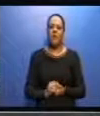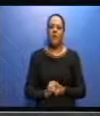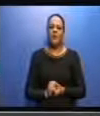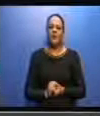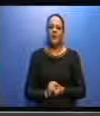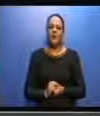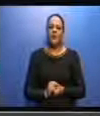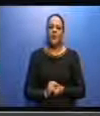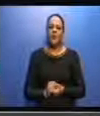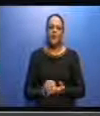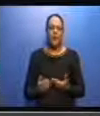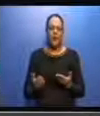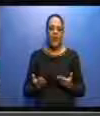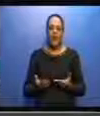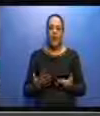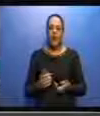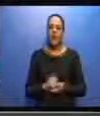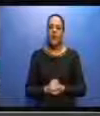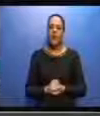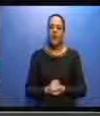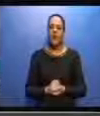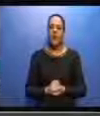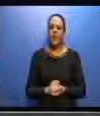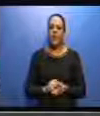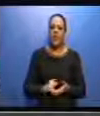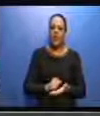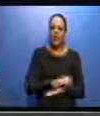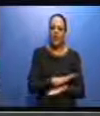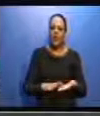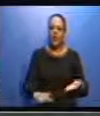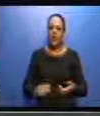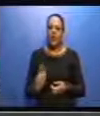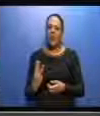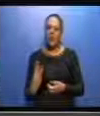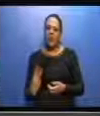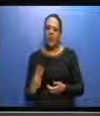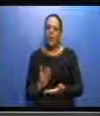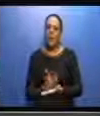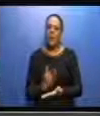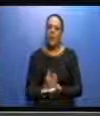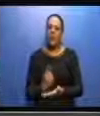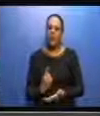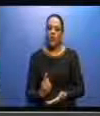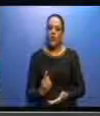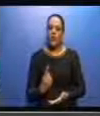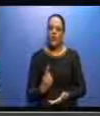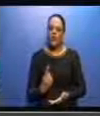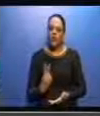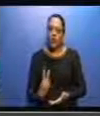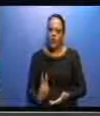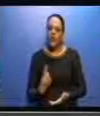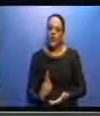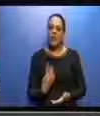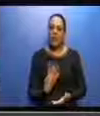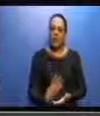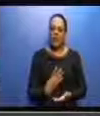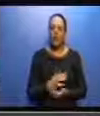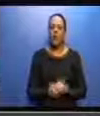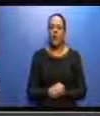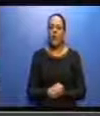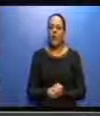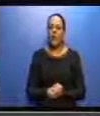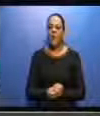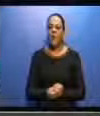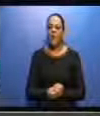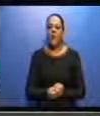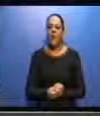oi não quer falar um pouco sobre o que é atividade 3 na página 214 está pedindo atividade 3 para